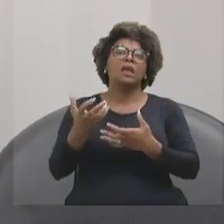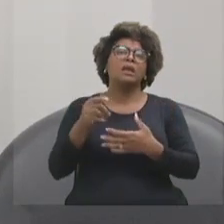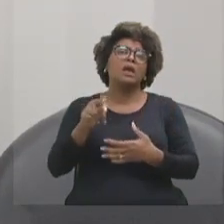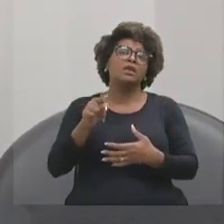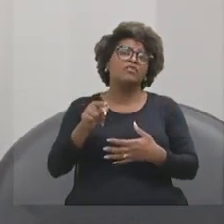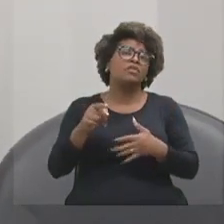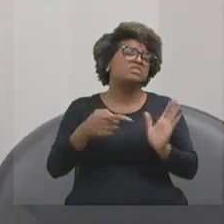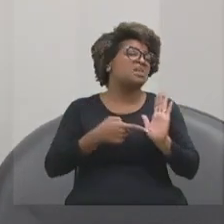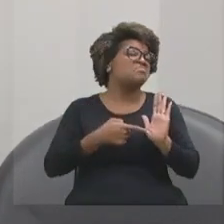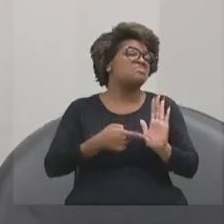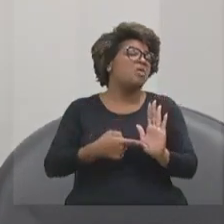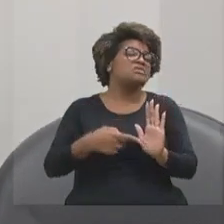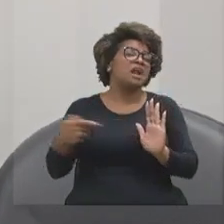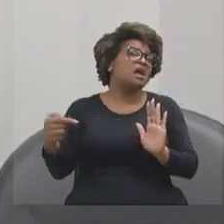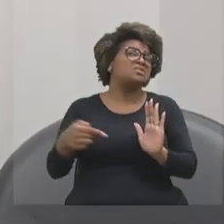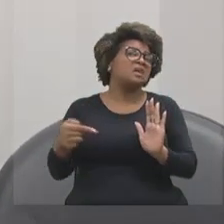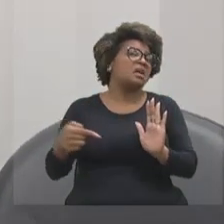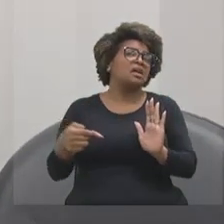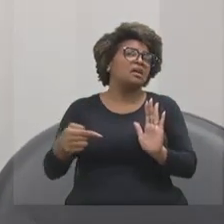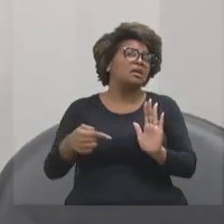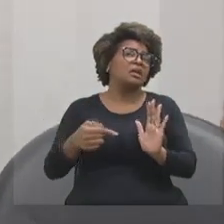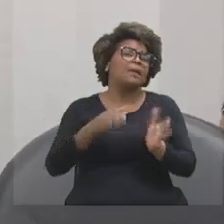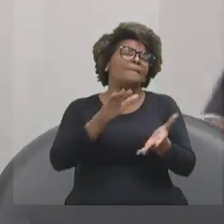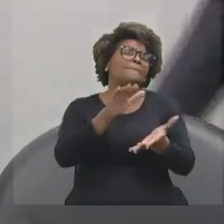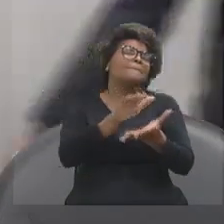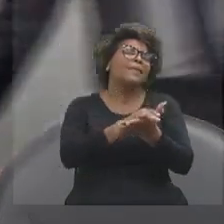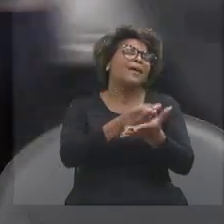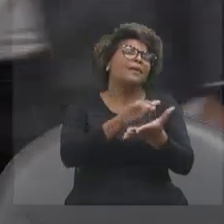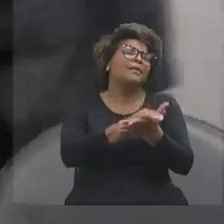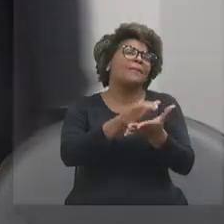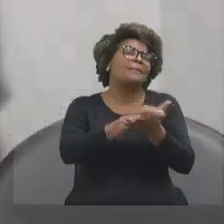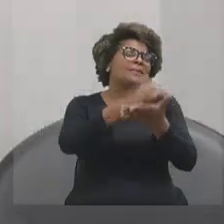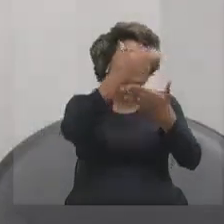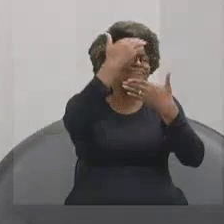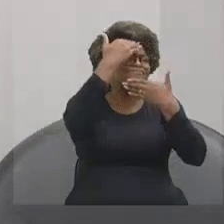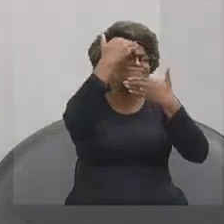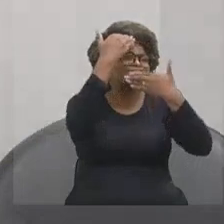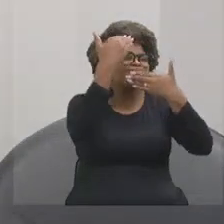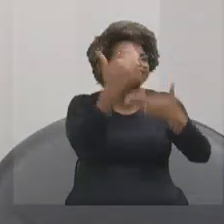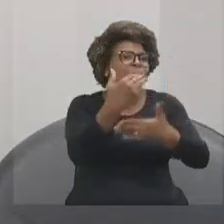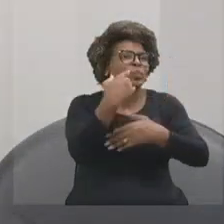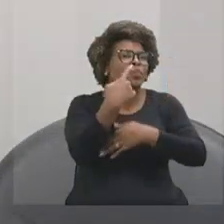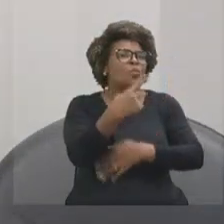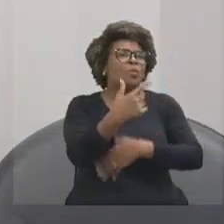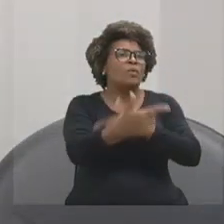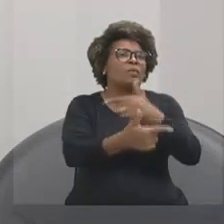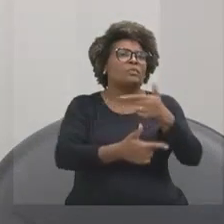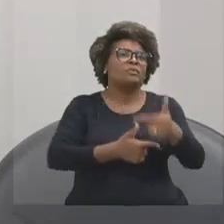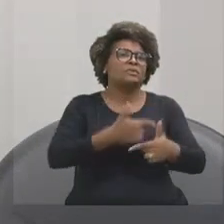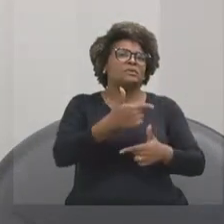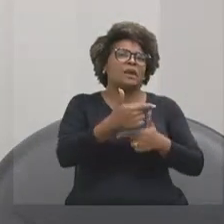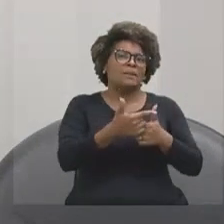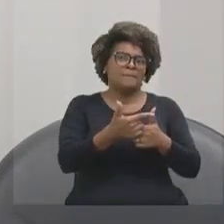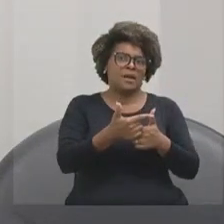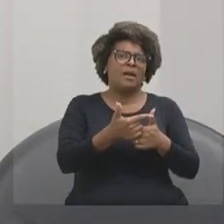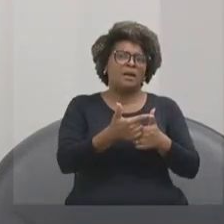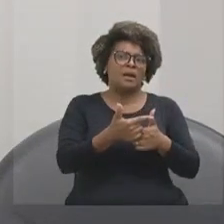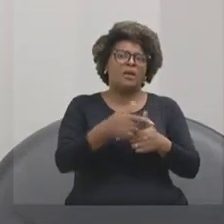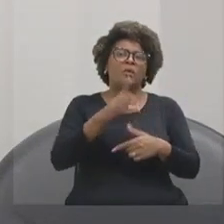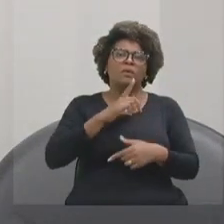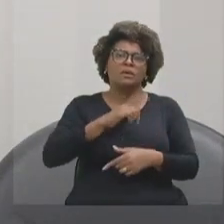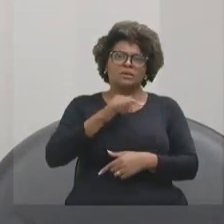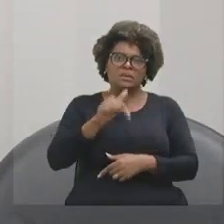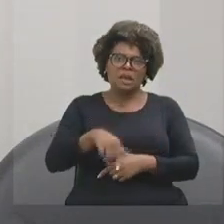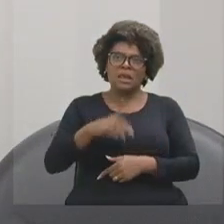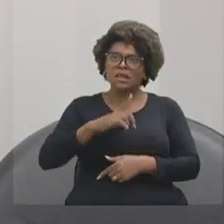esses questionamentos e realmente parabenizar e agradecer pelo trabalho nós vamos estar aqui ao longo desses quatro anos